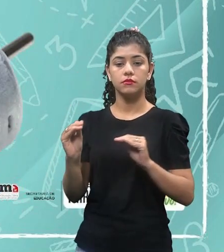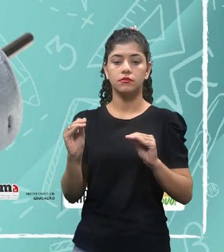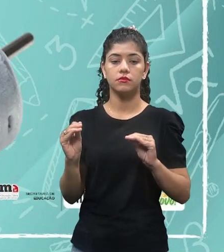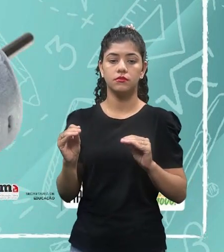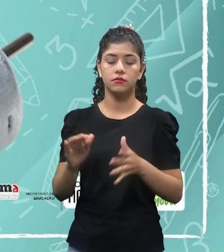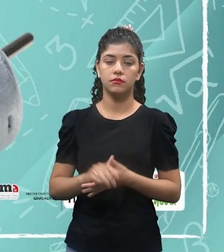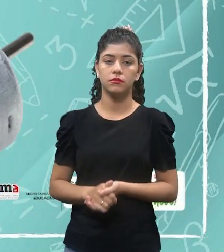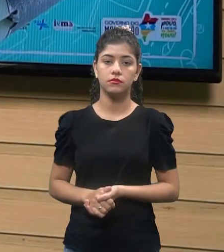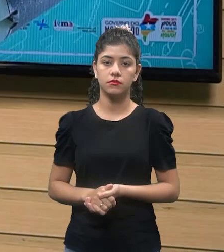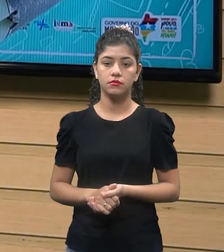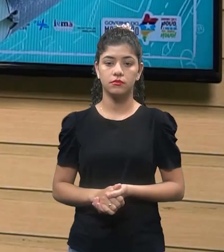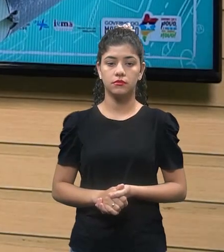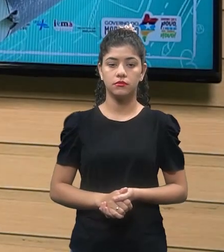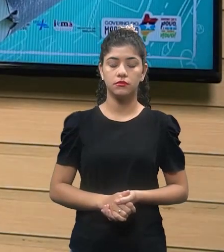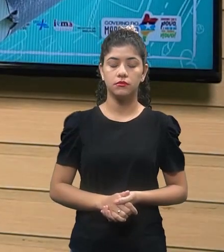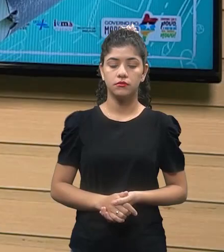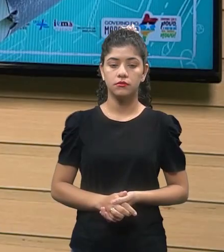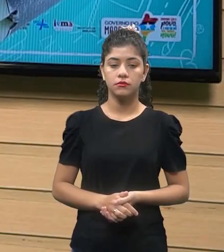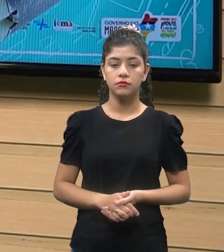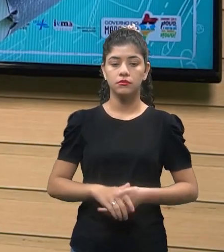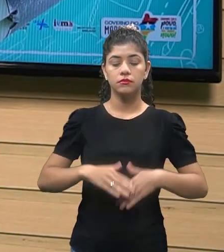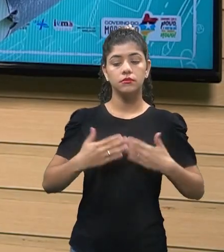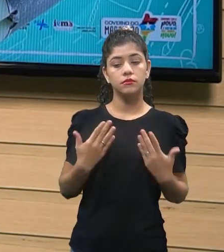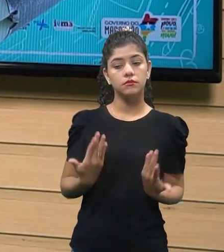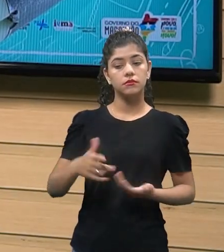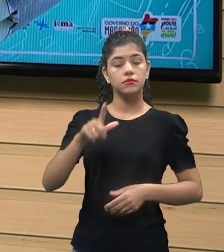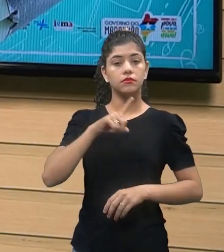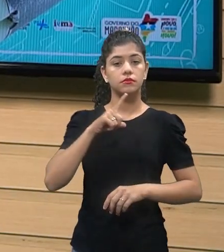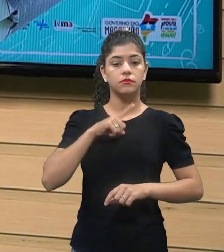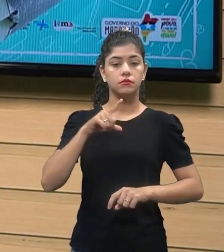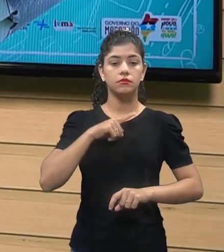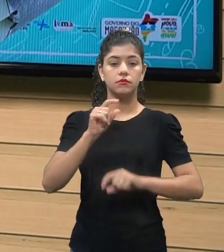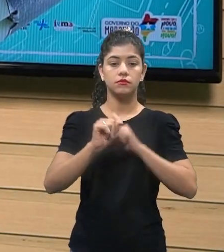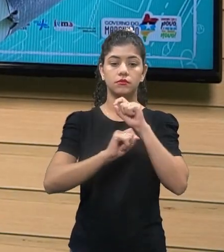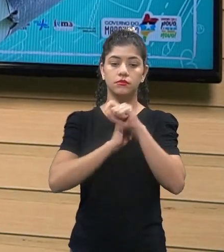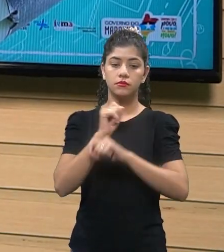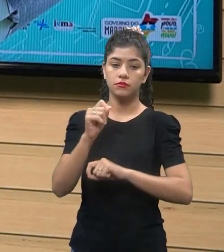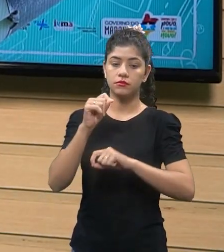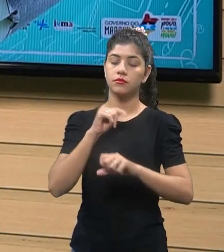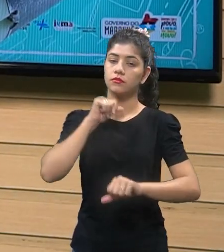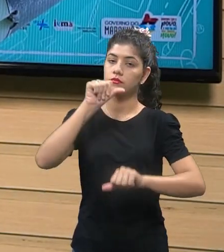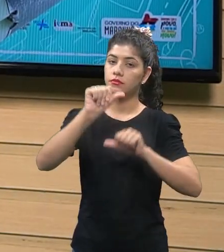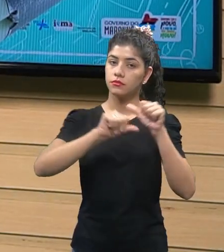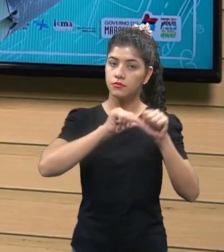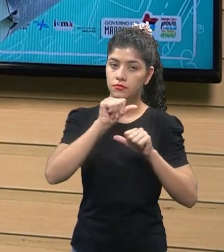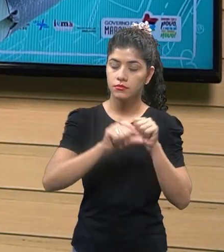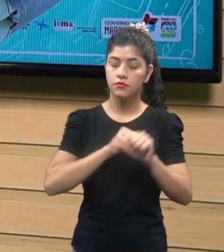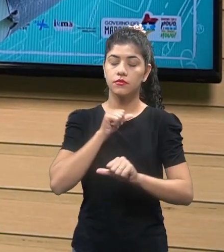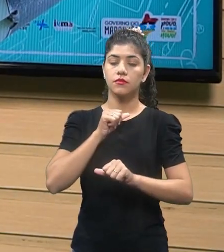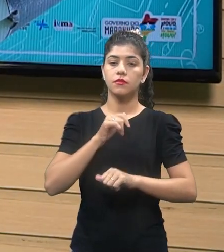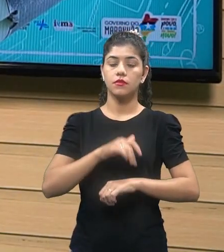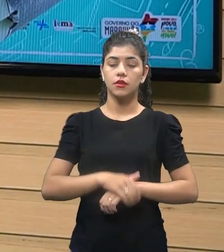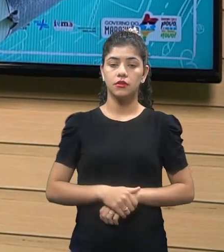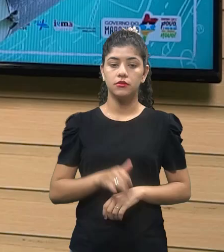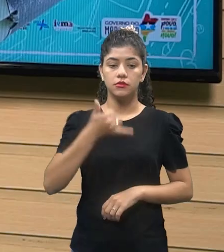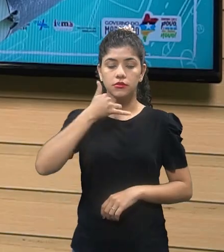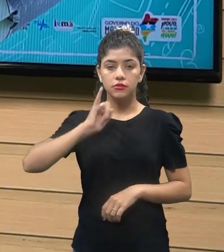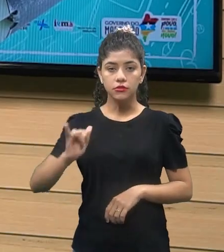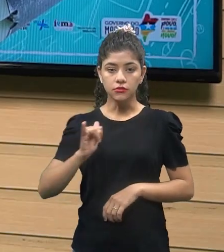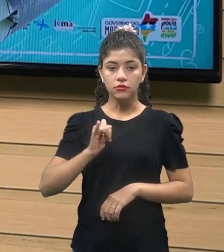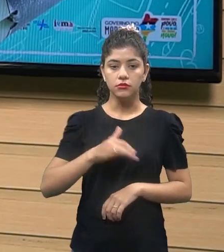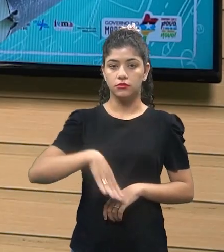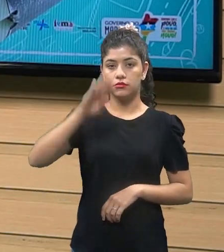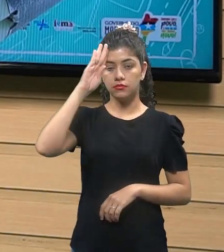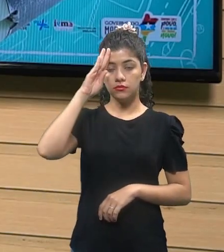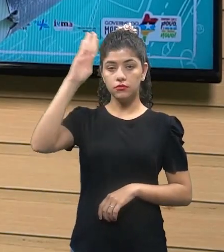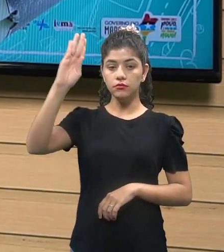movimentação de uma máquina. Então aqui nós vamos ter esta transformação, essa conversão de energia,